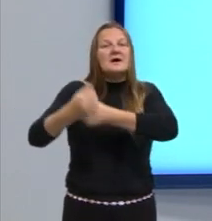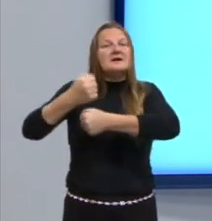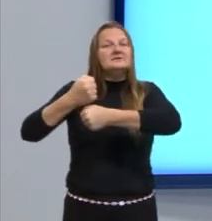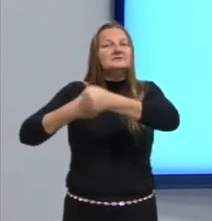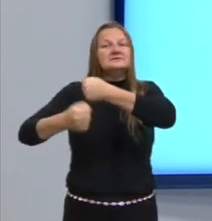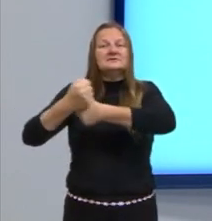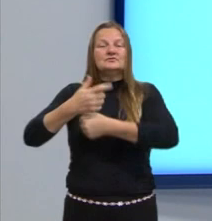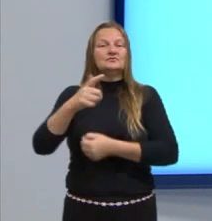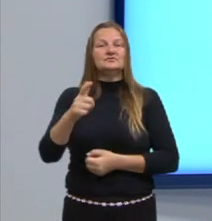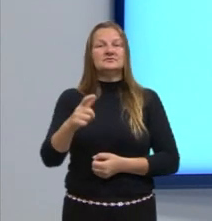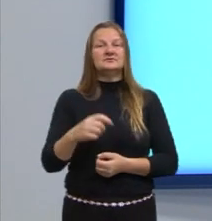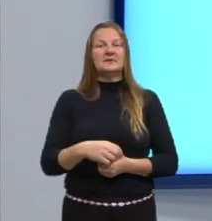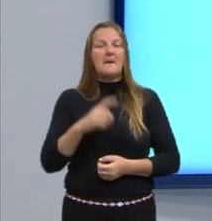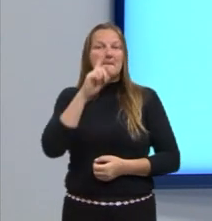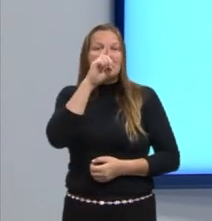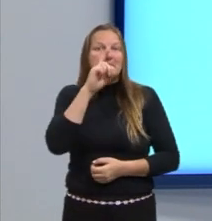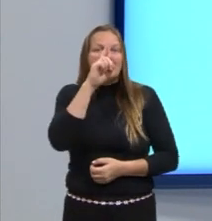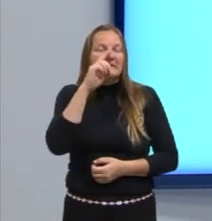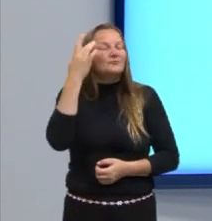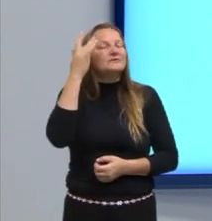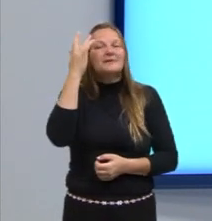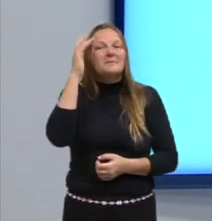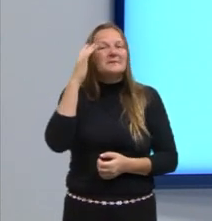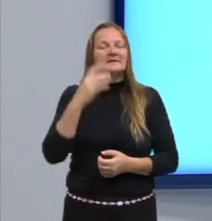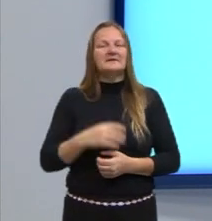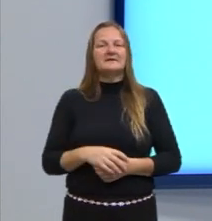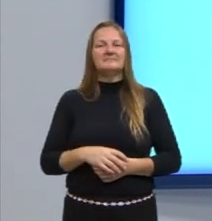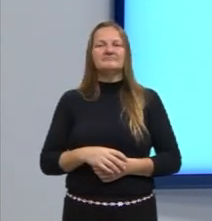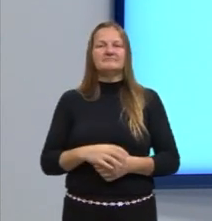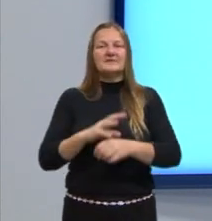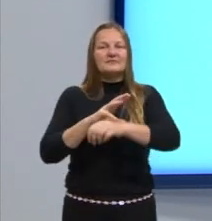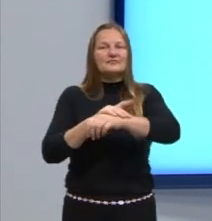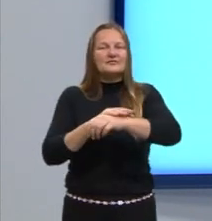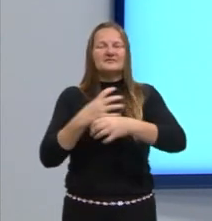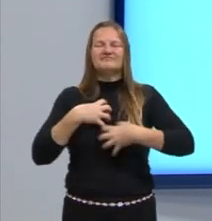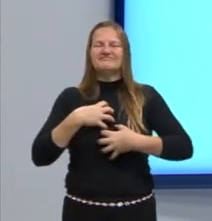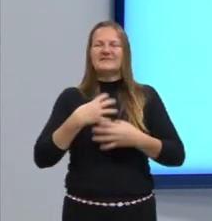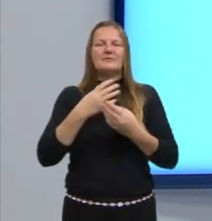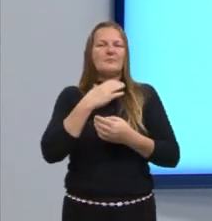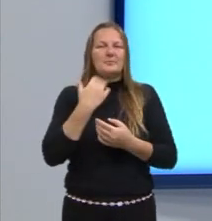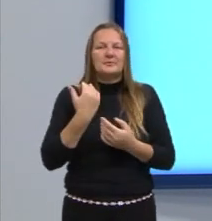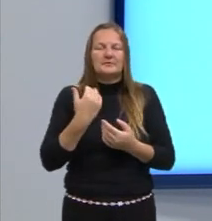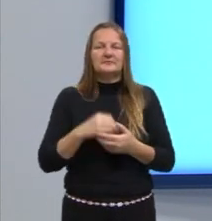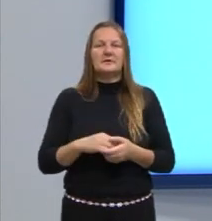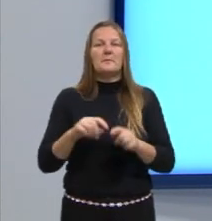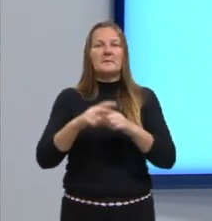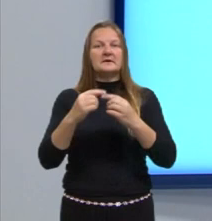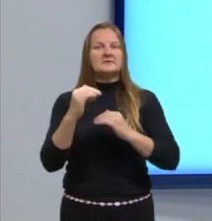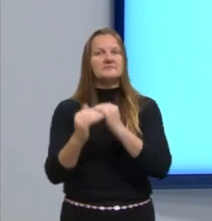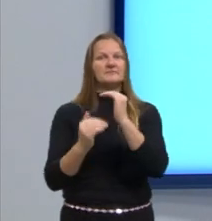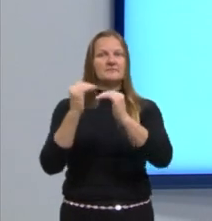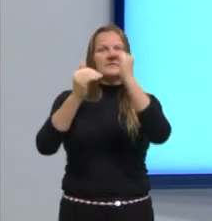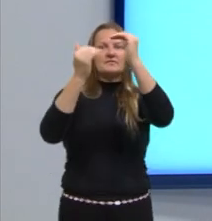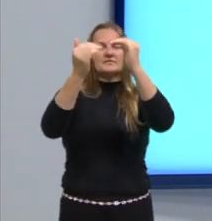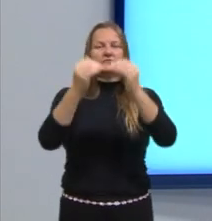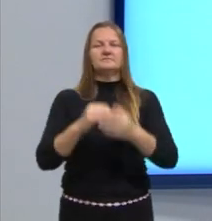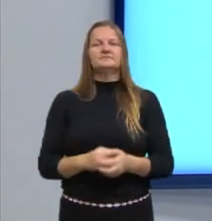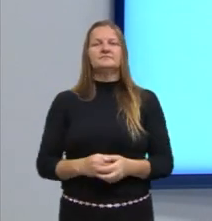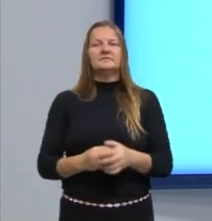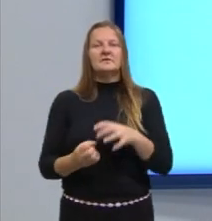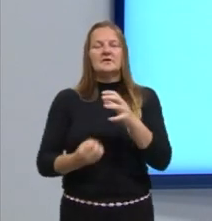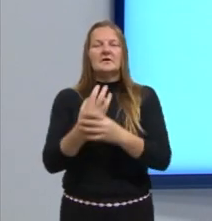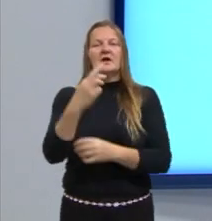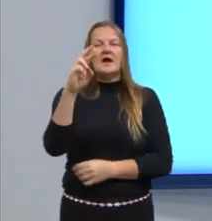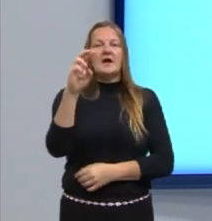se sabia que era perigoso né mas a gente tem também pensando em avanços científicos a gente tem a criação do